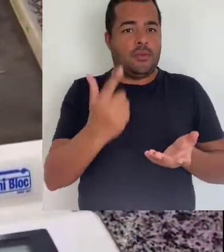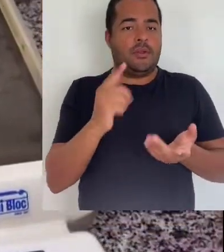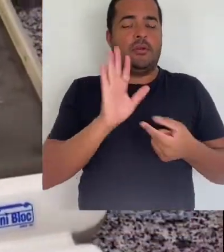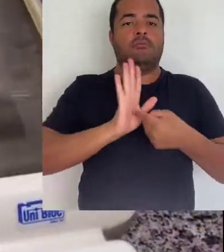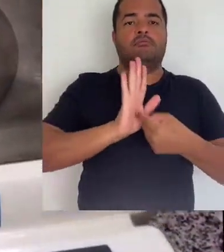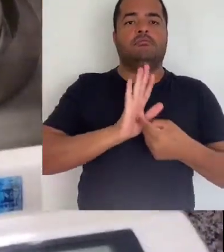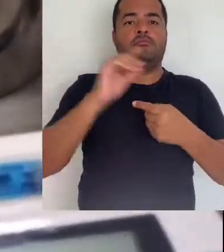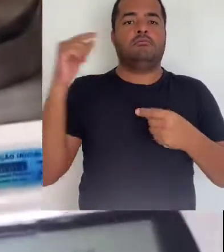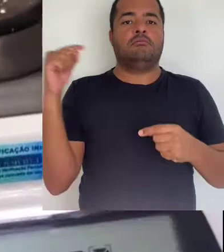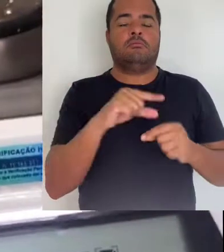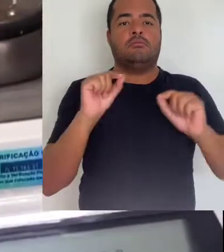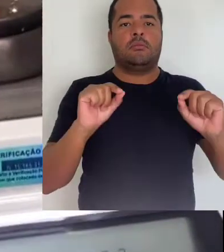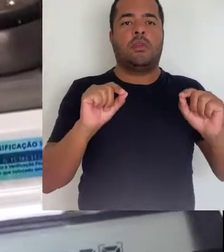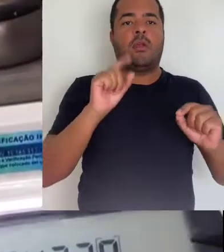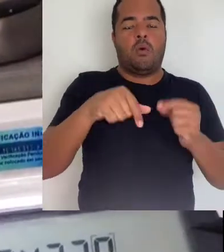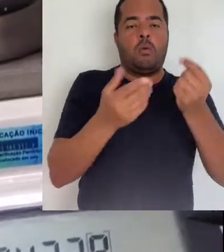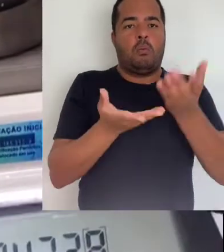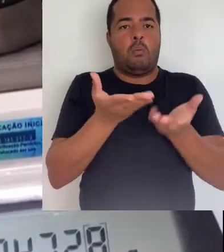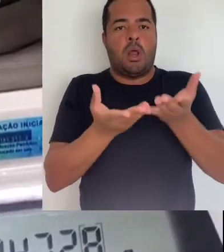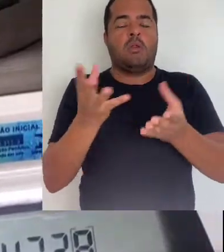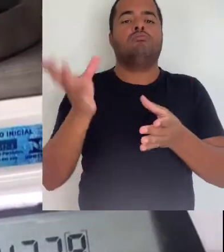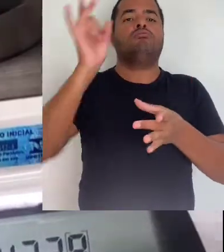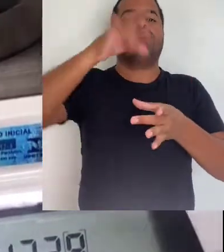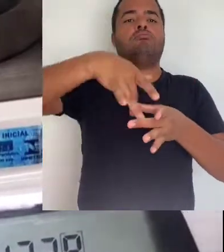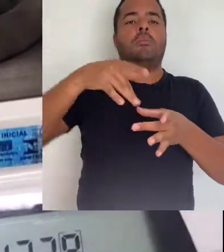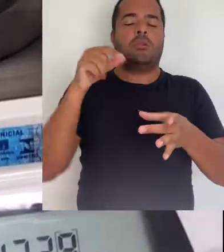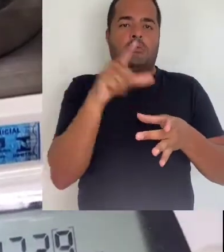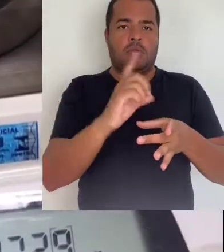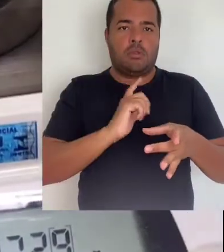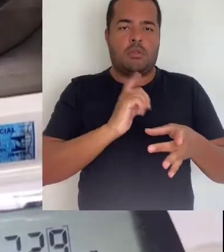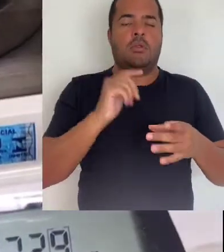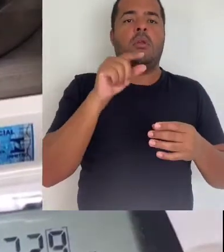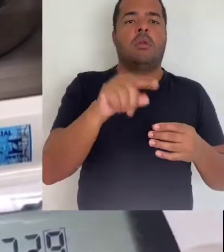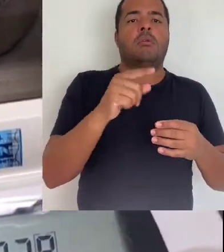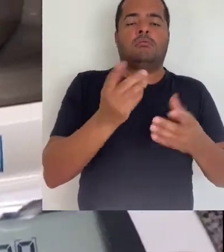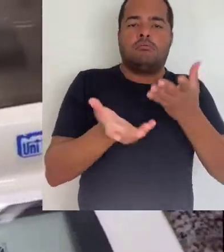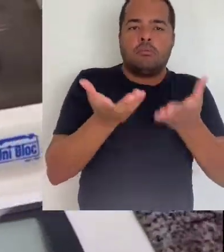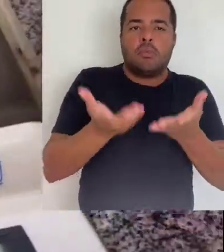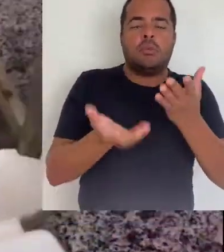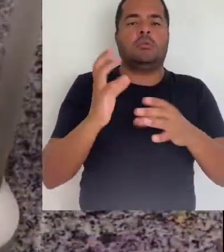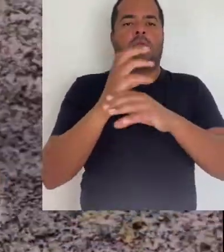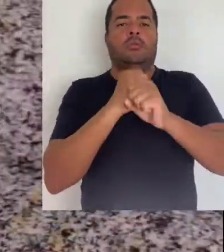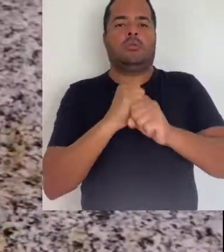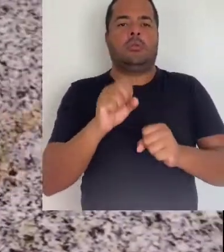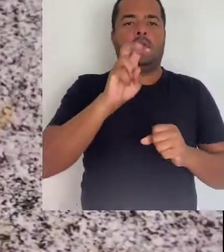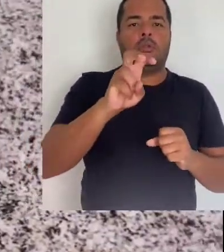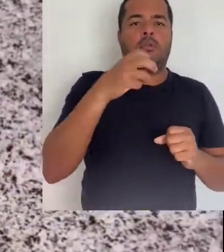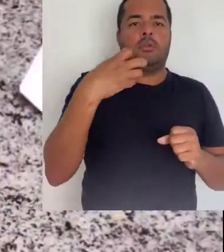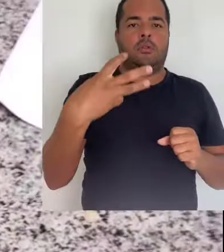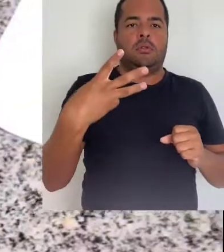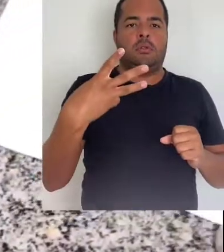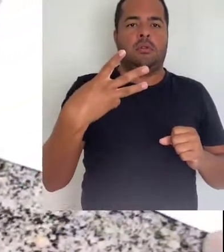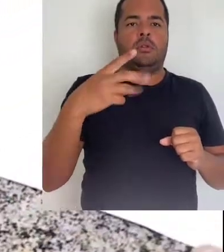Eu agora tenho de amostra, certo? Balão com amostra. Eu tenho agora uma massa de